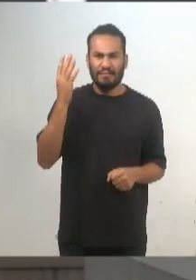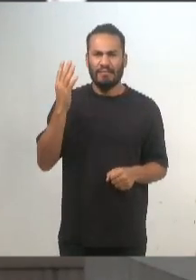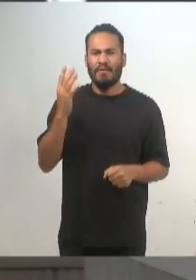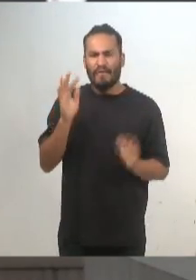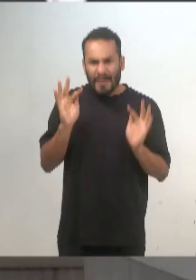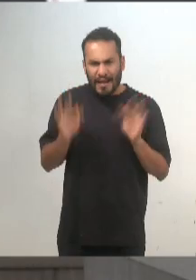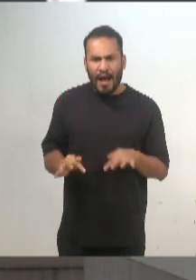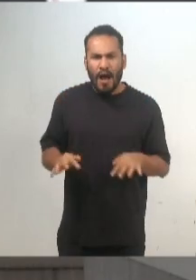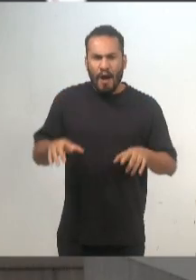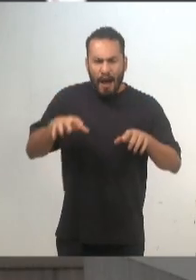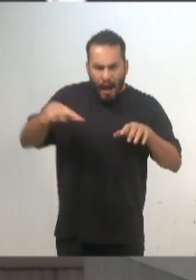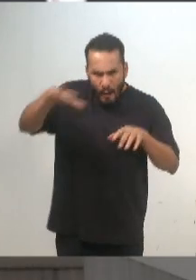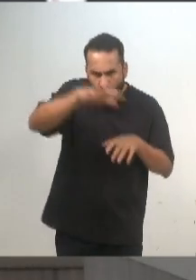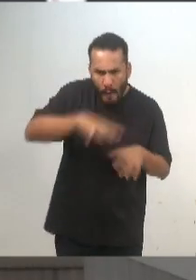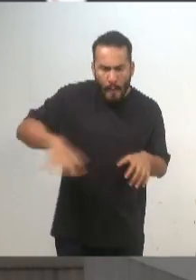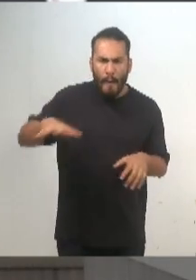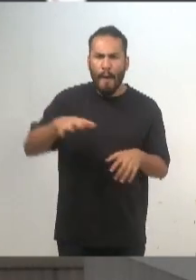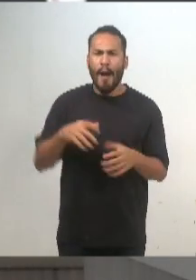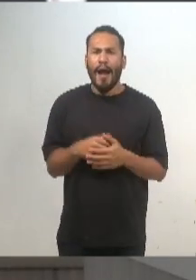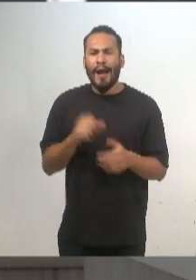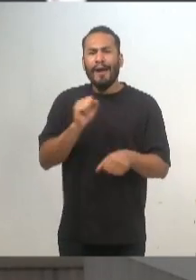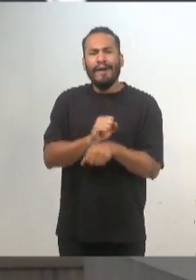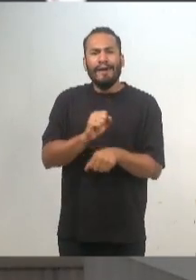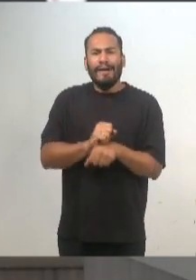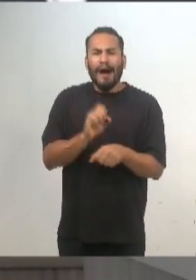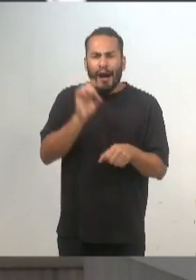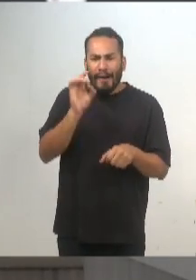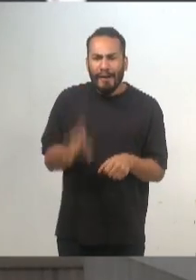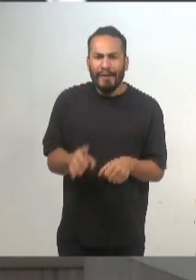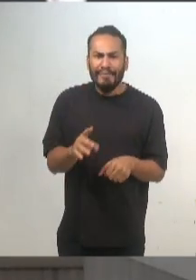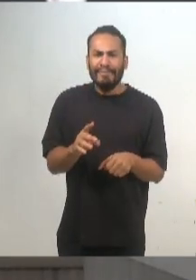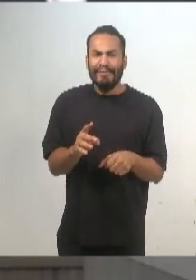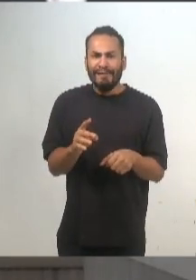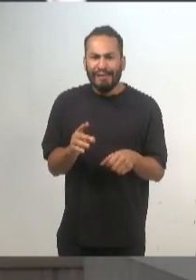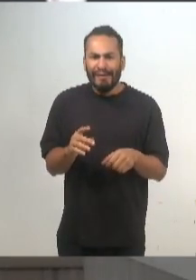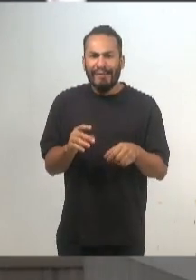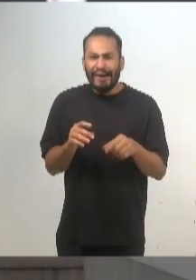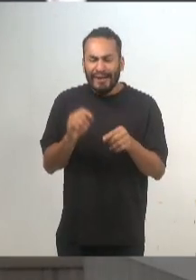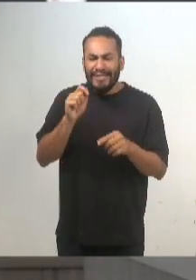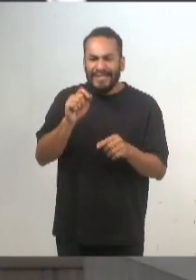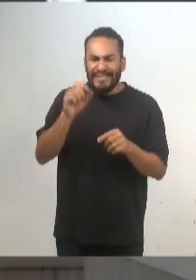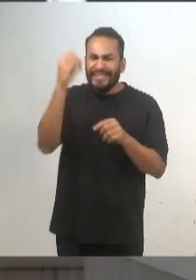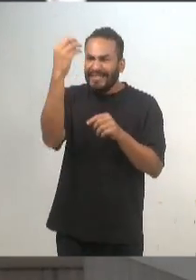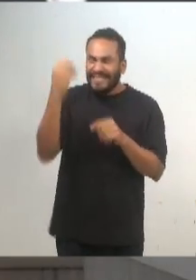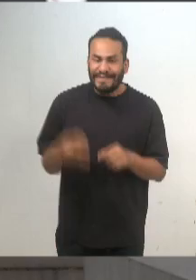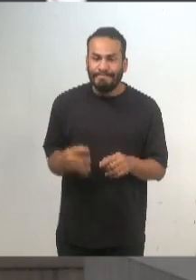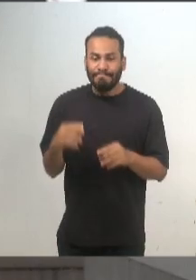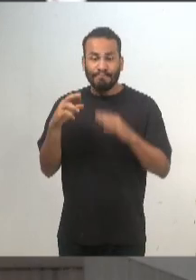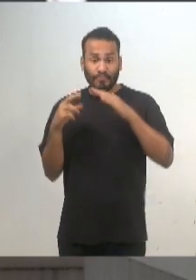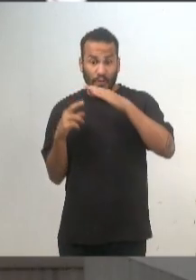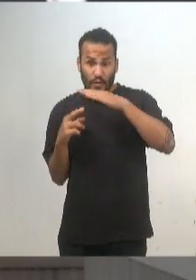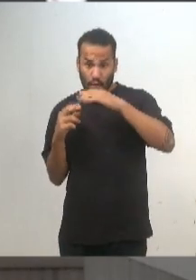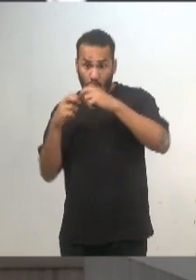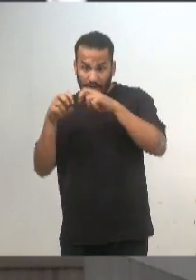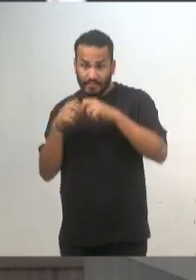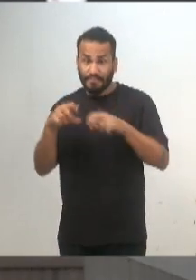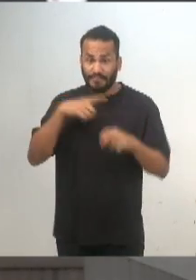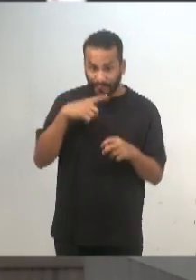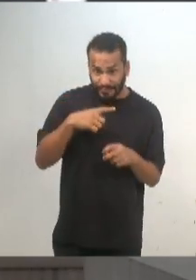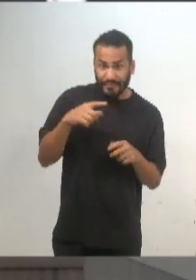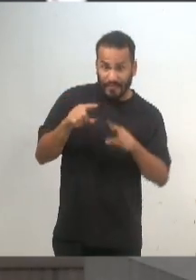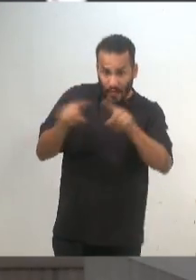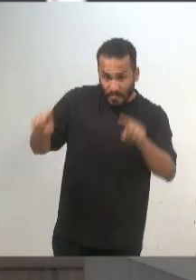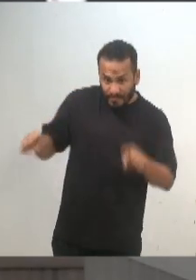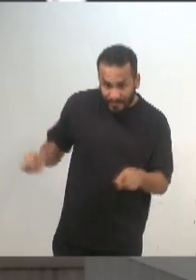para os finalmente naquela região ali, e está lá ainda apenas aqueles cepos colocados lá, sinalizando abrigo de ônibus, onde ainda tem os cepos sinalizando,